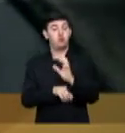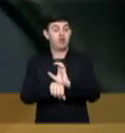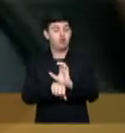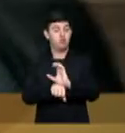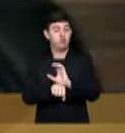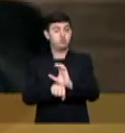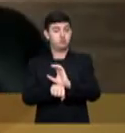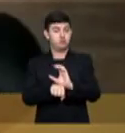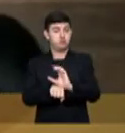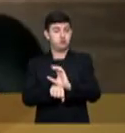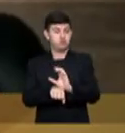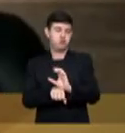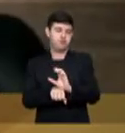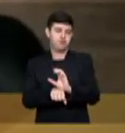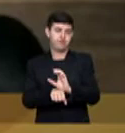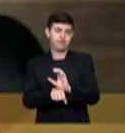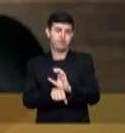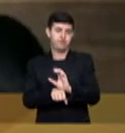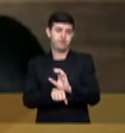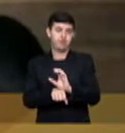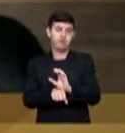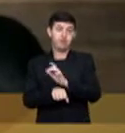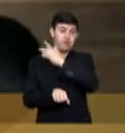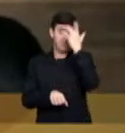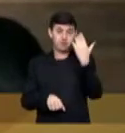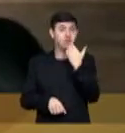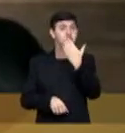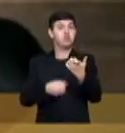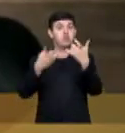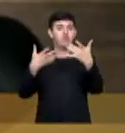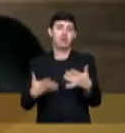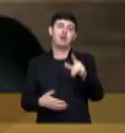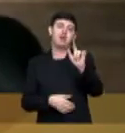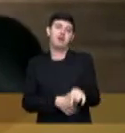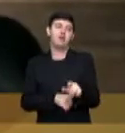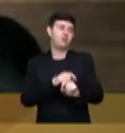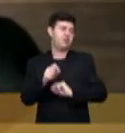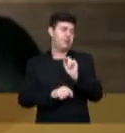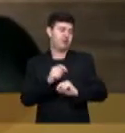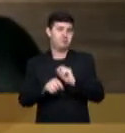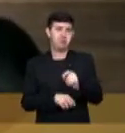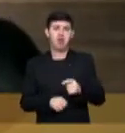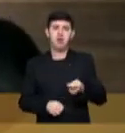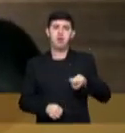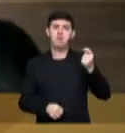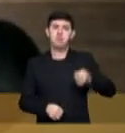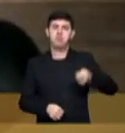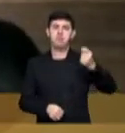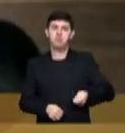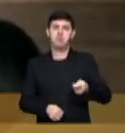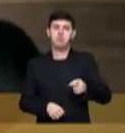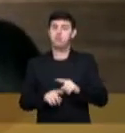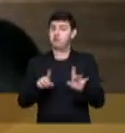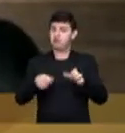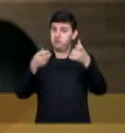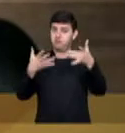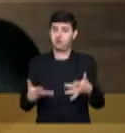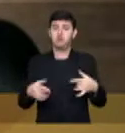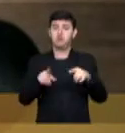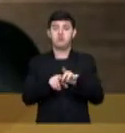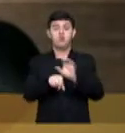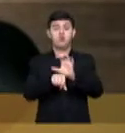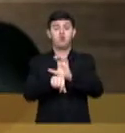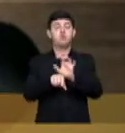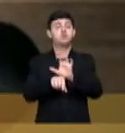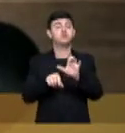é, ao ver da requerente, taxativo. Além disso, também seria uma inconstitucionalidade